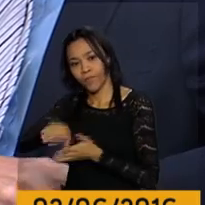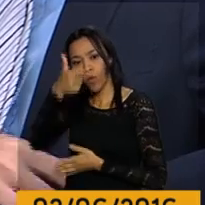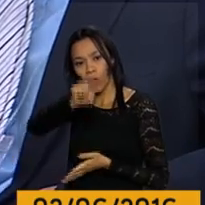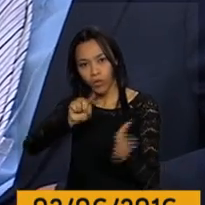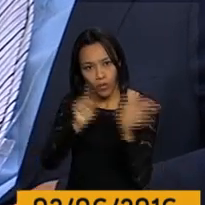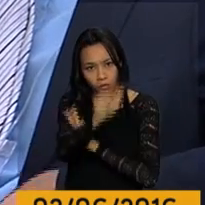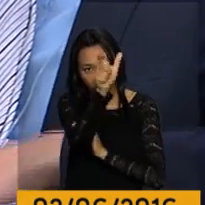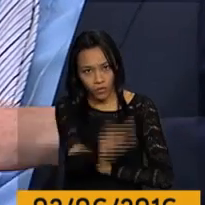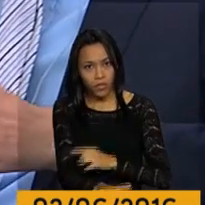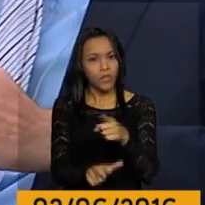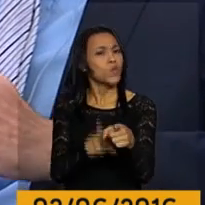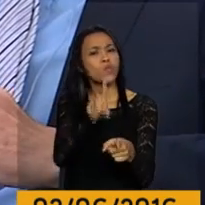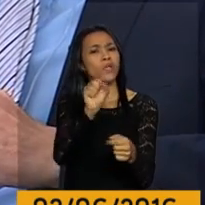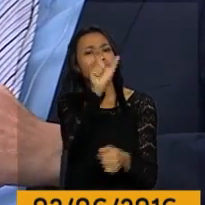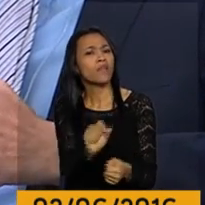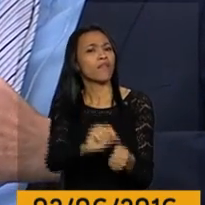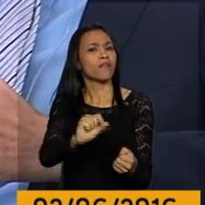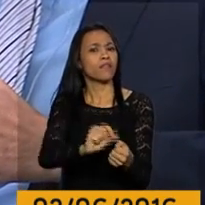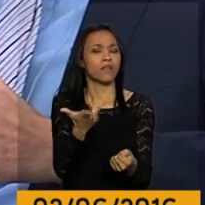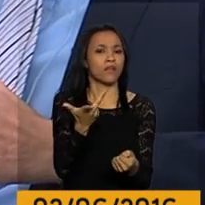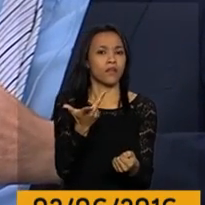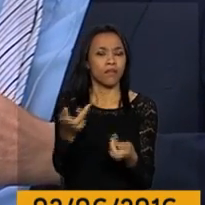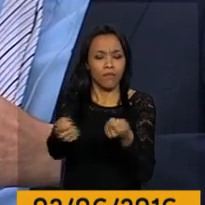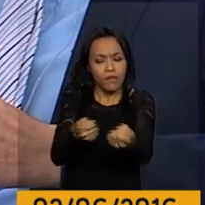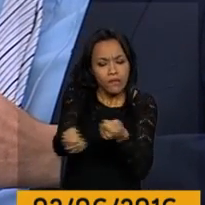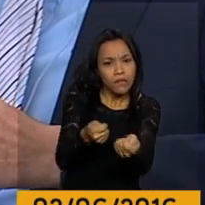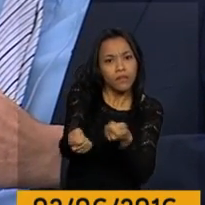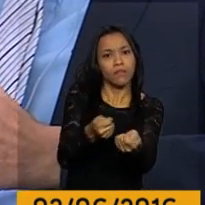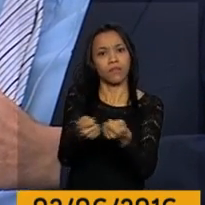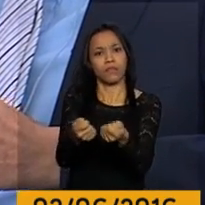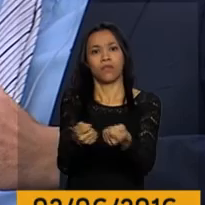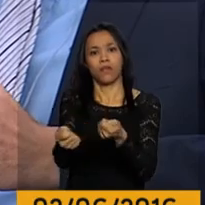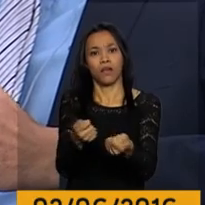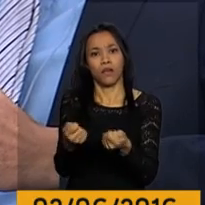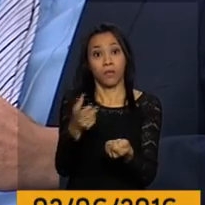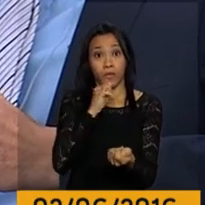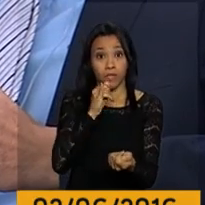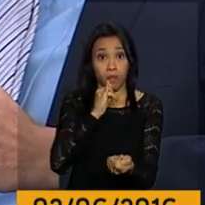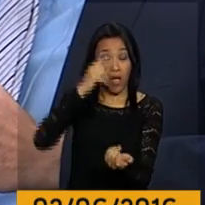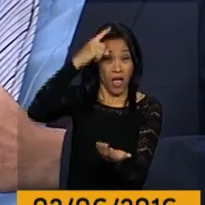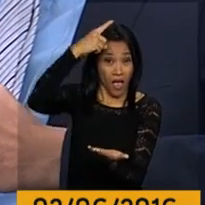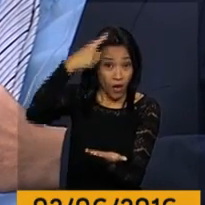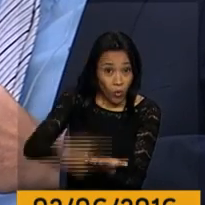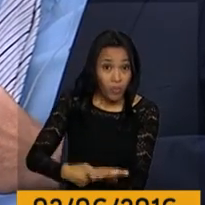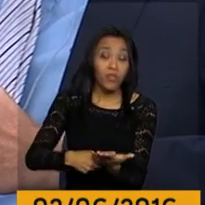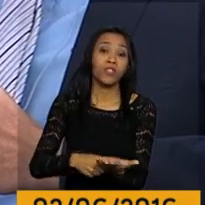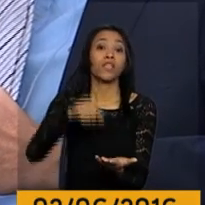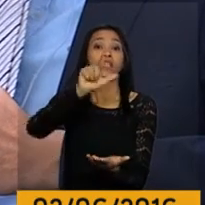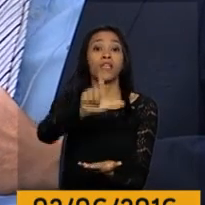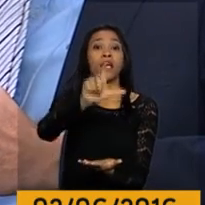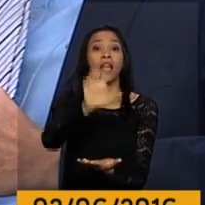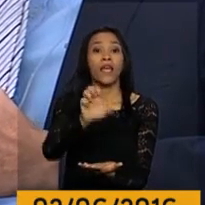que ele vai fazer exatamente para equilibrar esse conceito de acordo de leniência em que as empresas voltem a contribuir